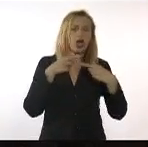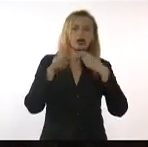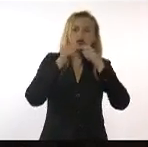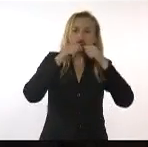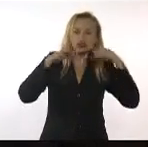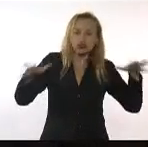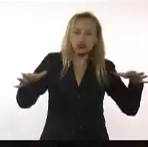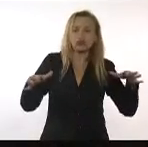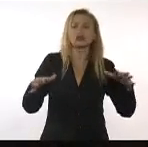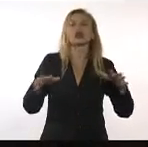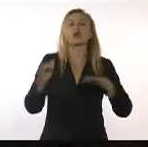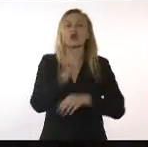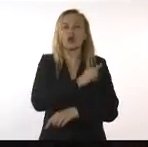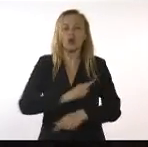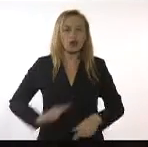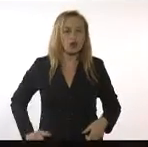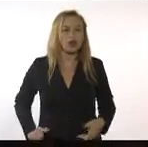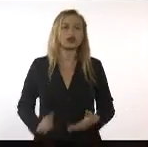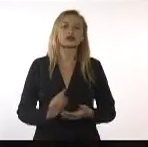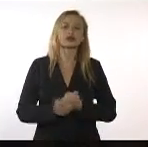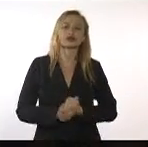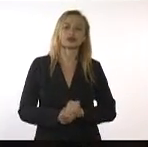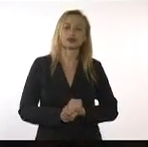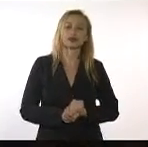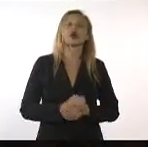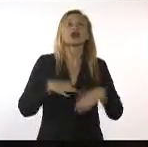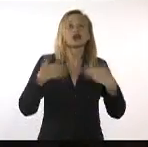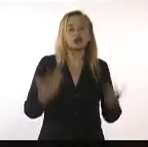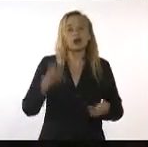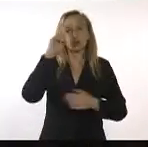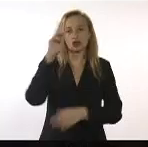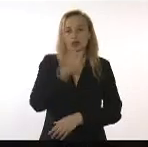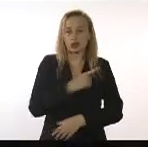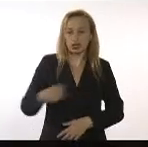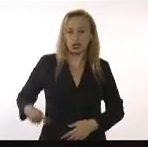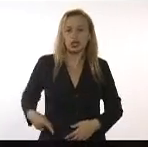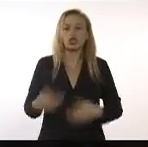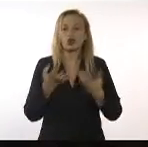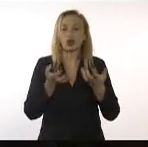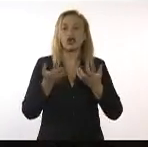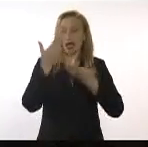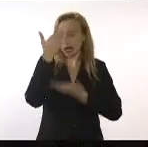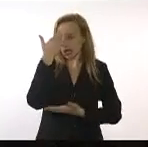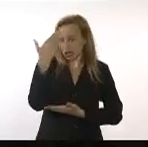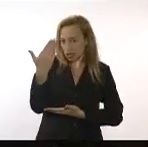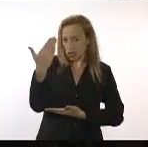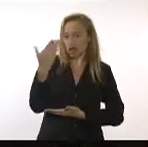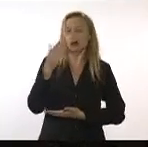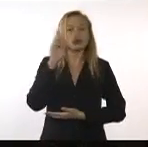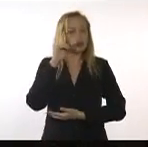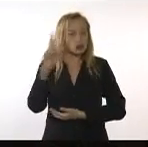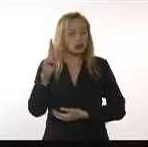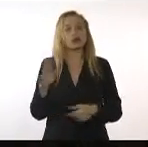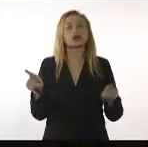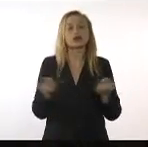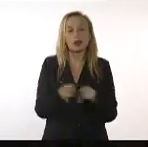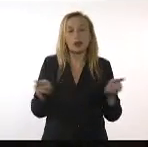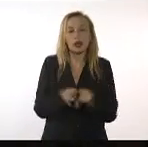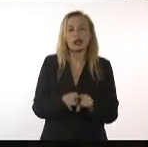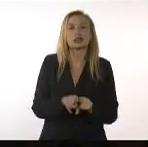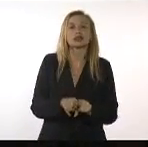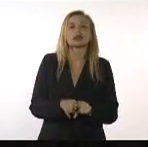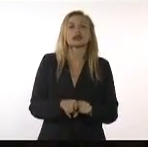com o governo em temas muito espinhosos então se o presidente eu quero agradecer ao senhor quero inclusive